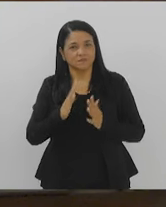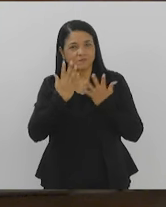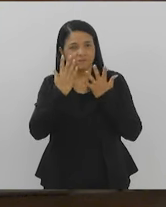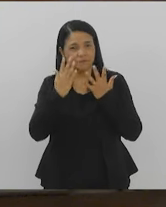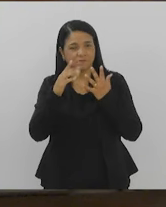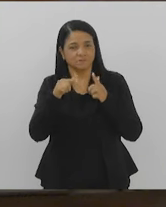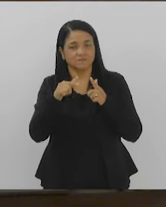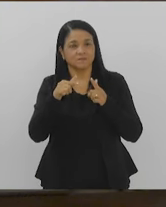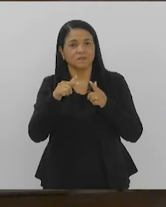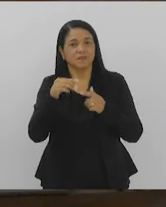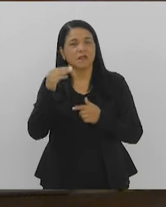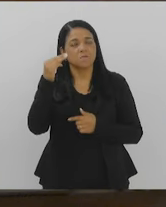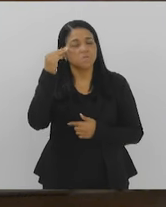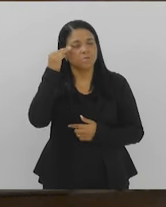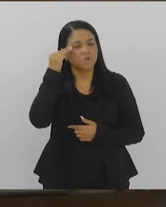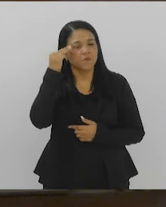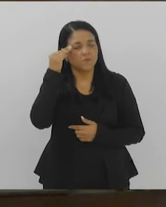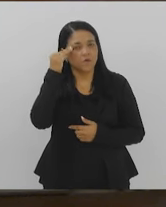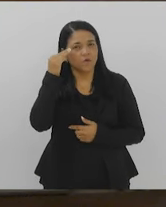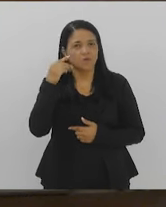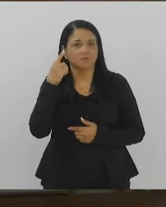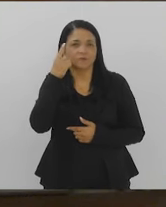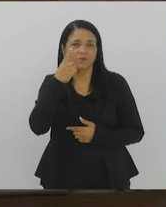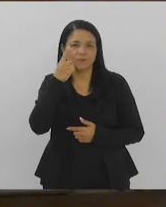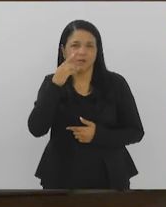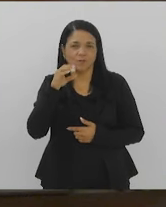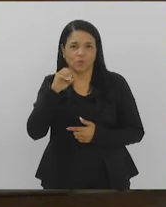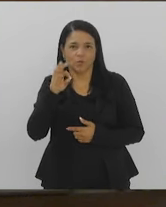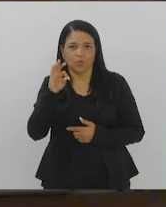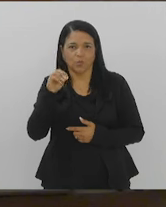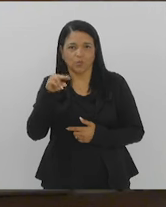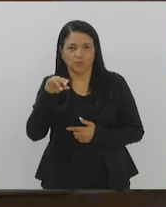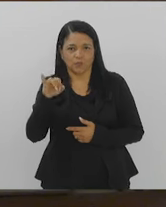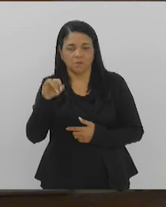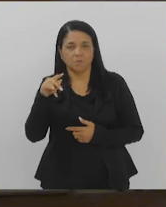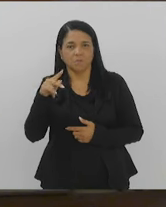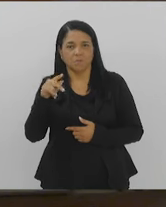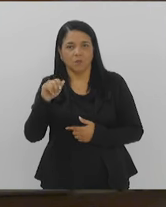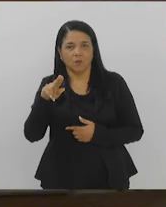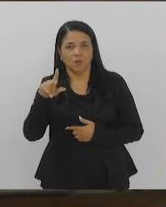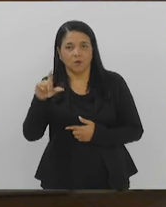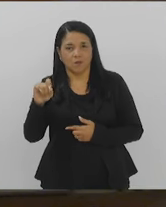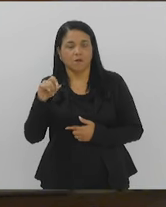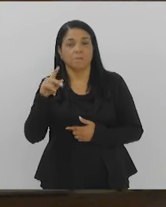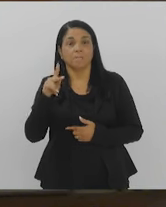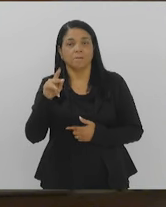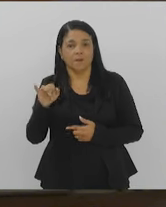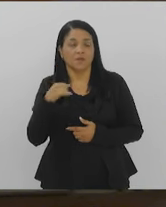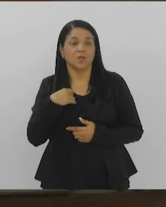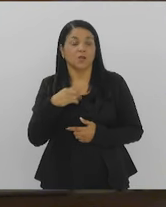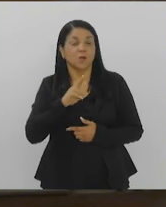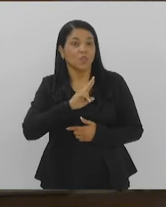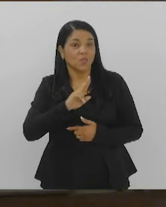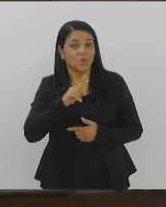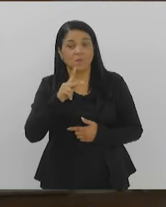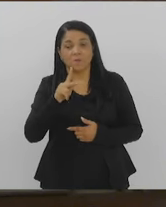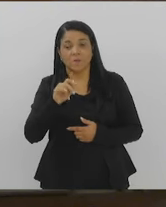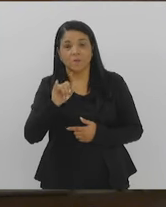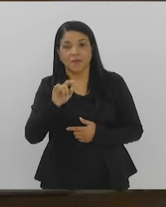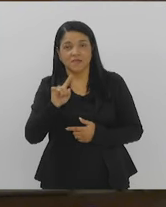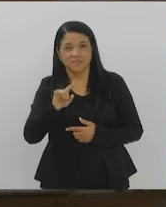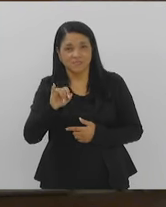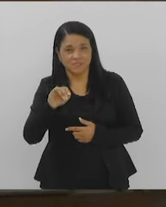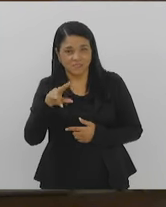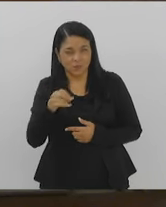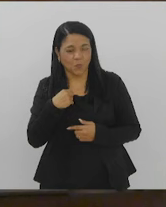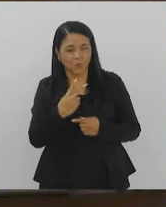a memória do nosso querido Antônio de Paulo, pai, que eu chamava de paizinho, que eu tive como meu pai mesmo, tomei